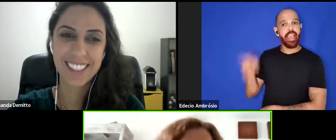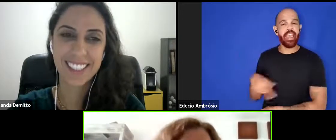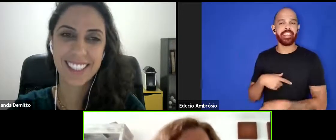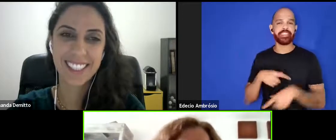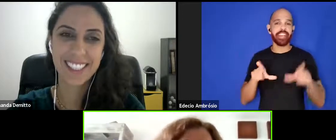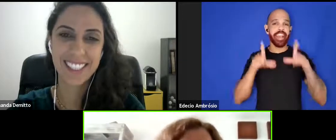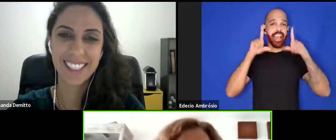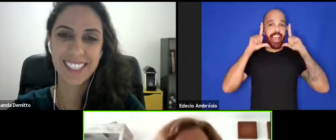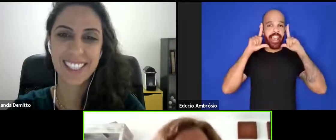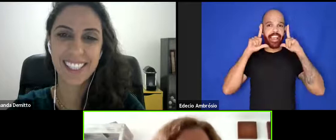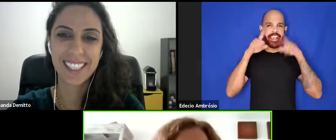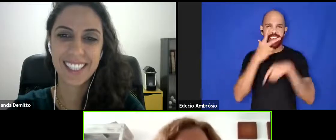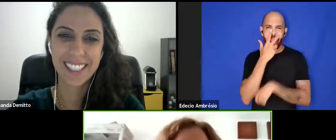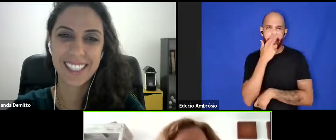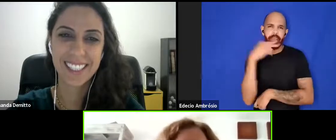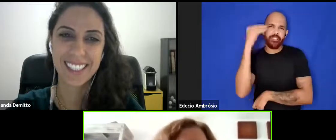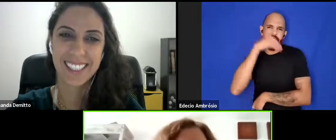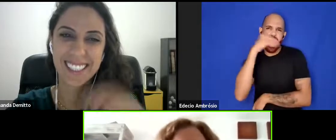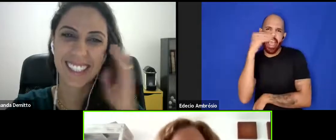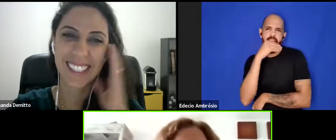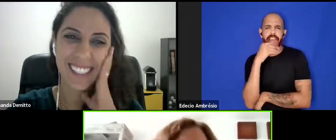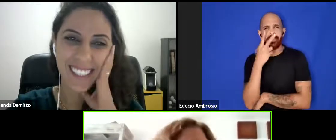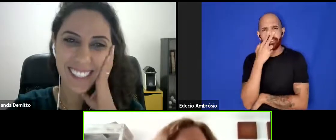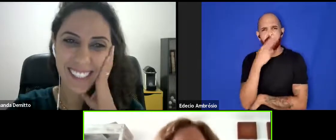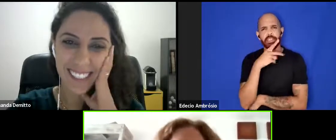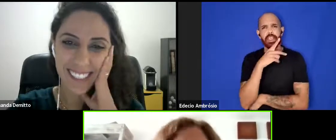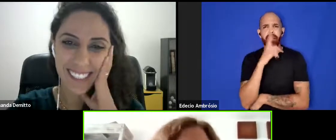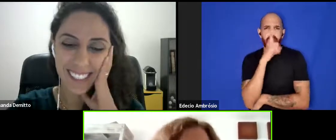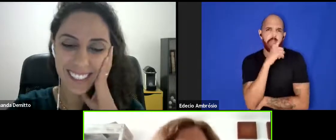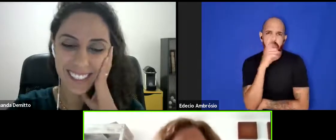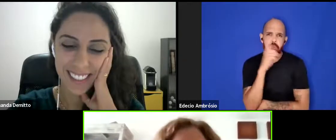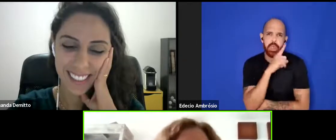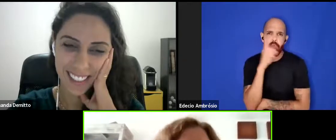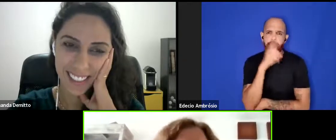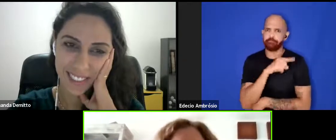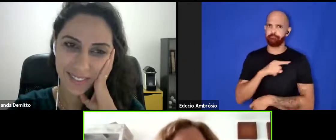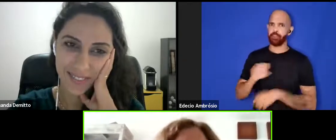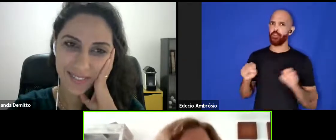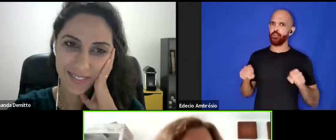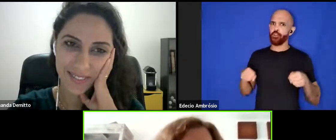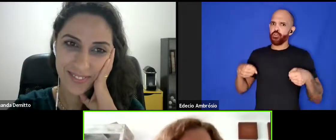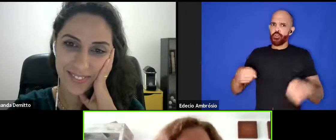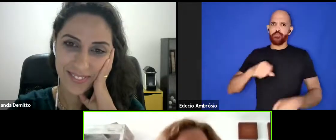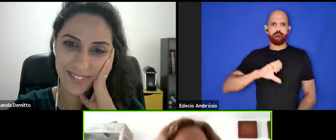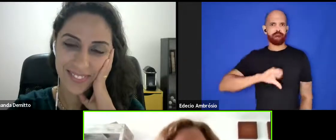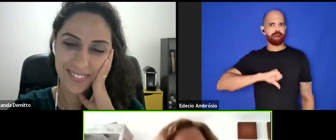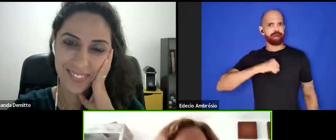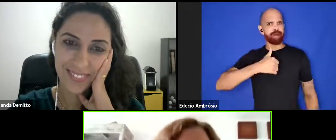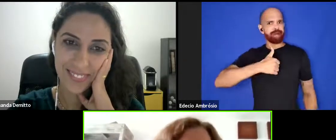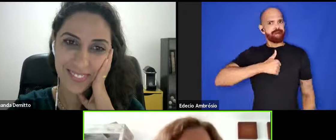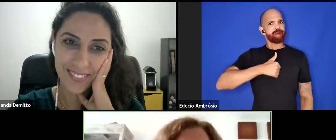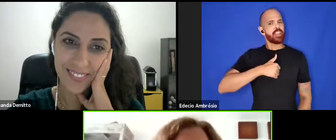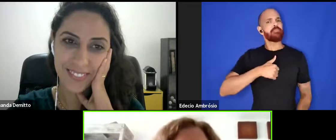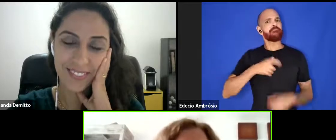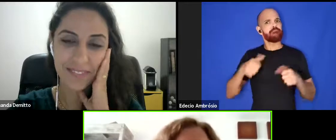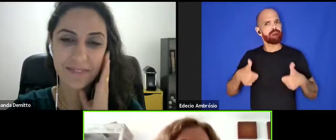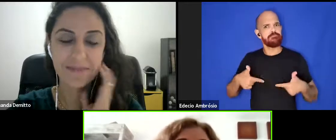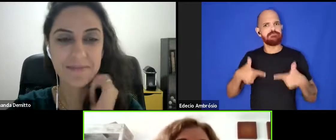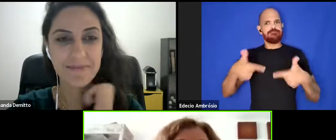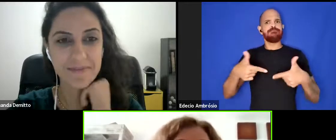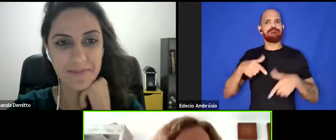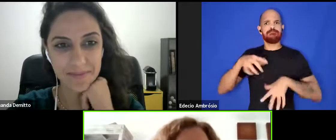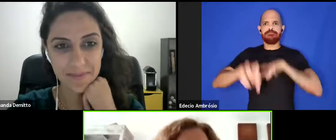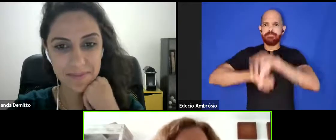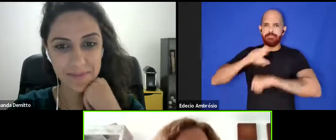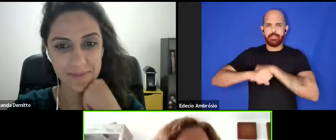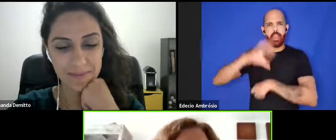de fraquinha, de frágil, ela é uma super mulher, muito dedicada, aprendeu muito, mas